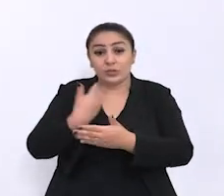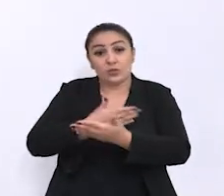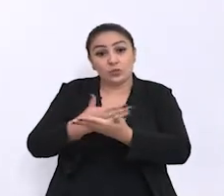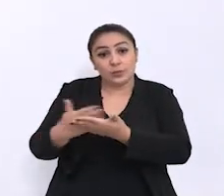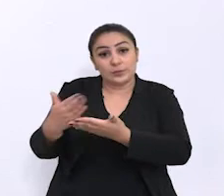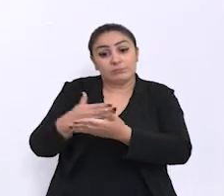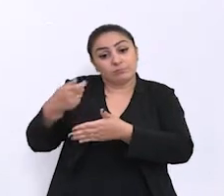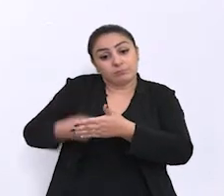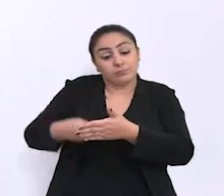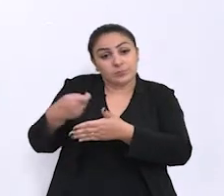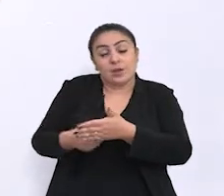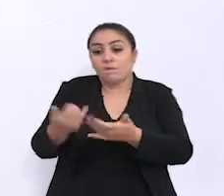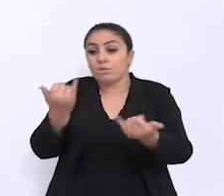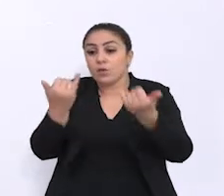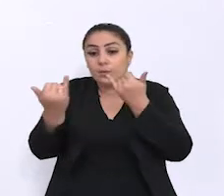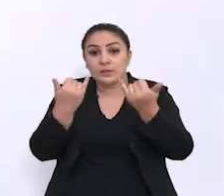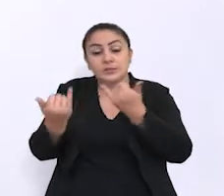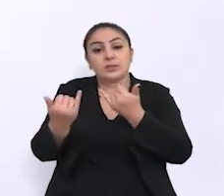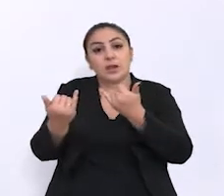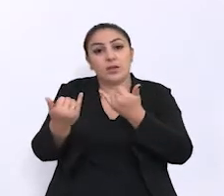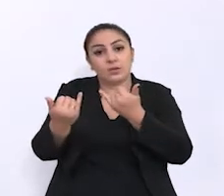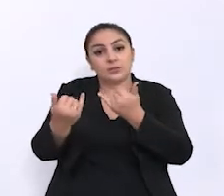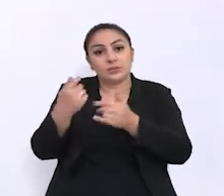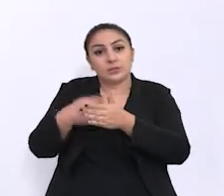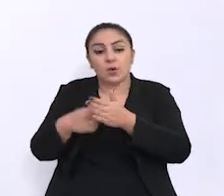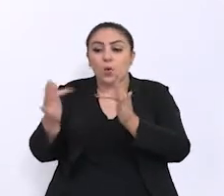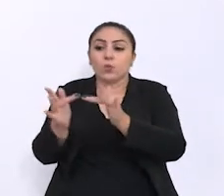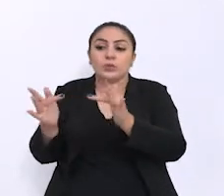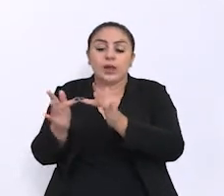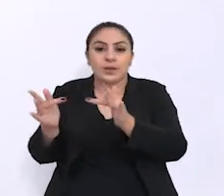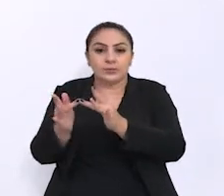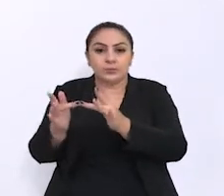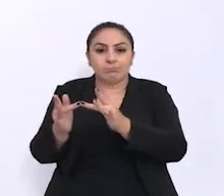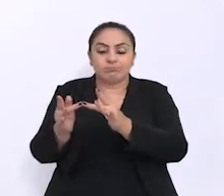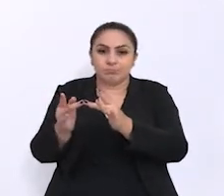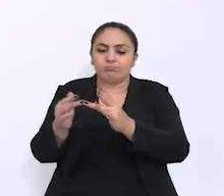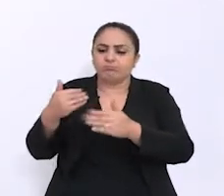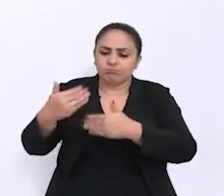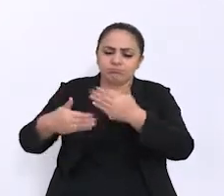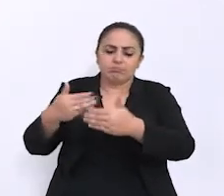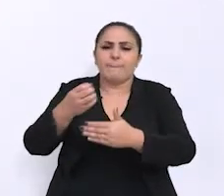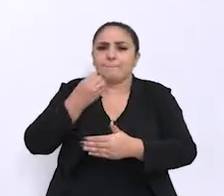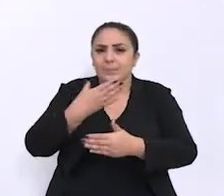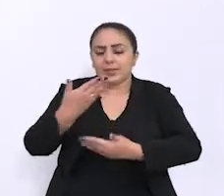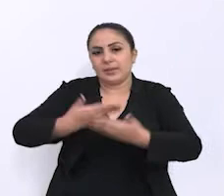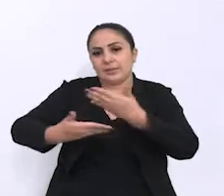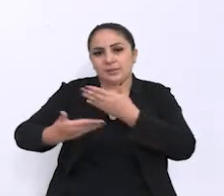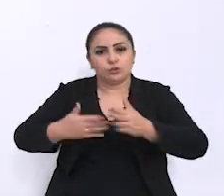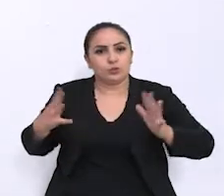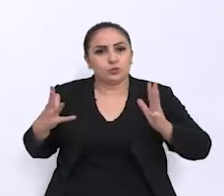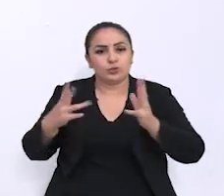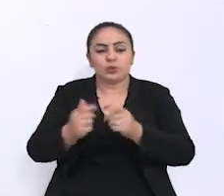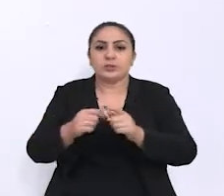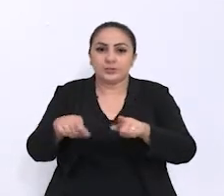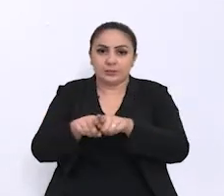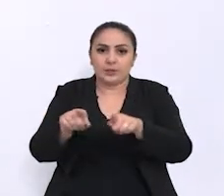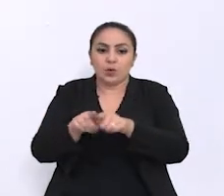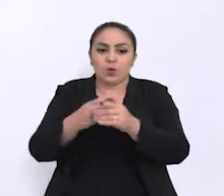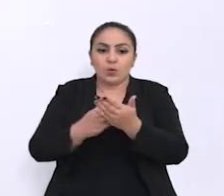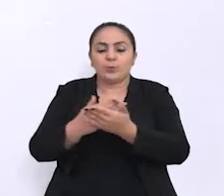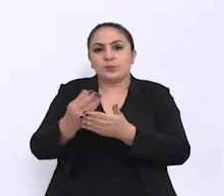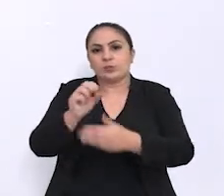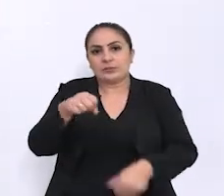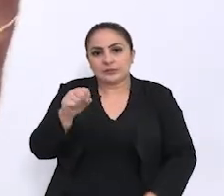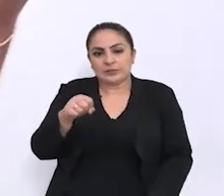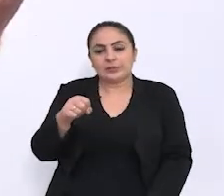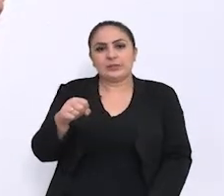gente começou em busca de informações, contatos, e fomos bem atendidos, e ali então